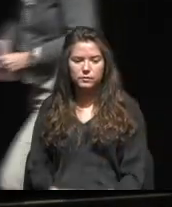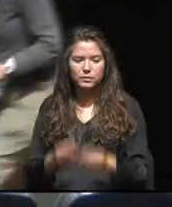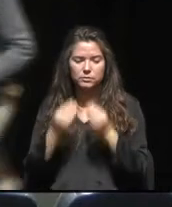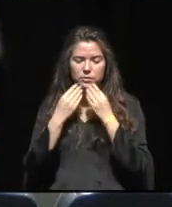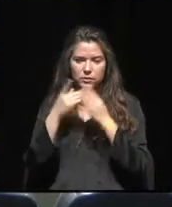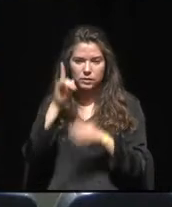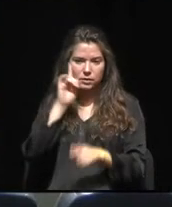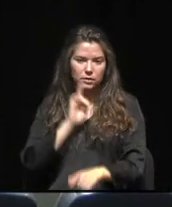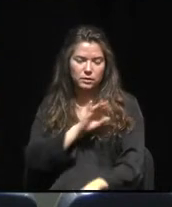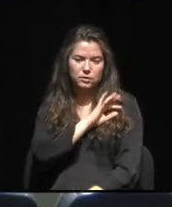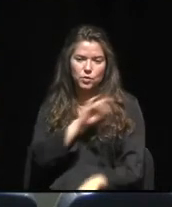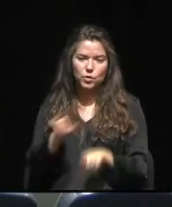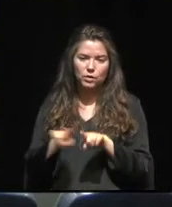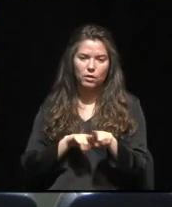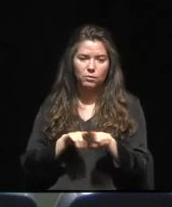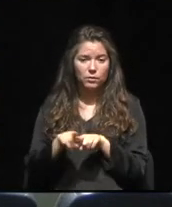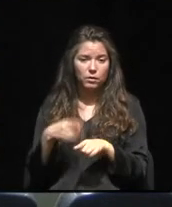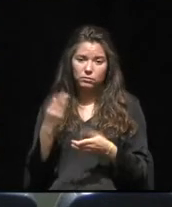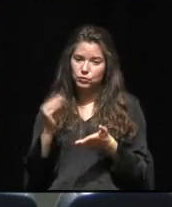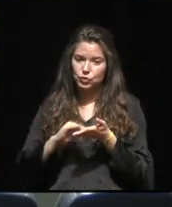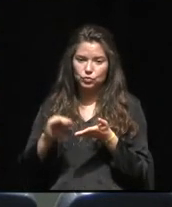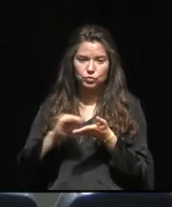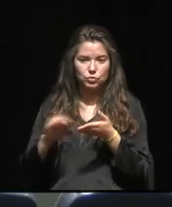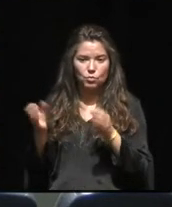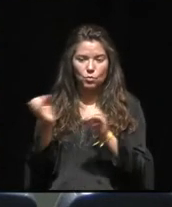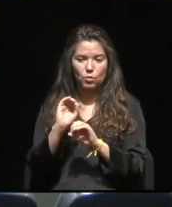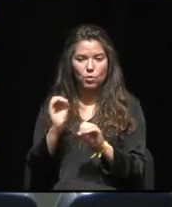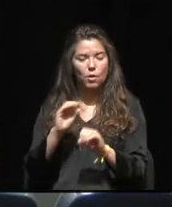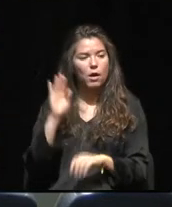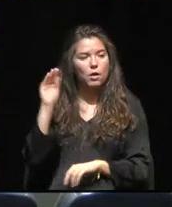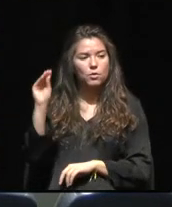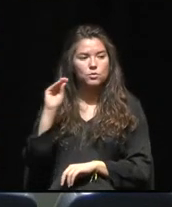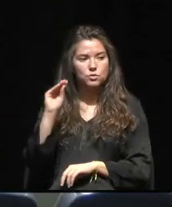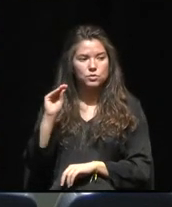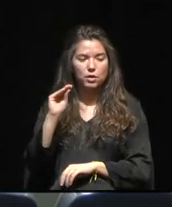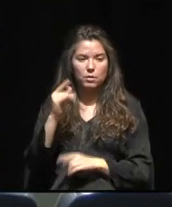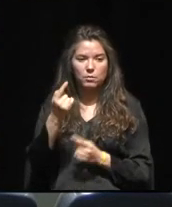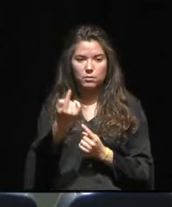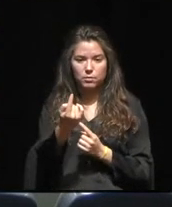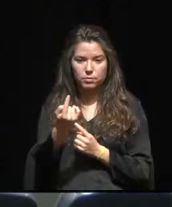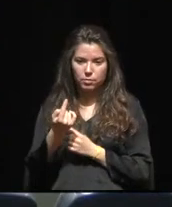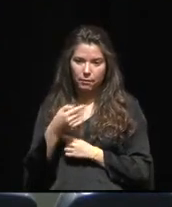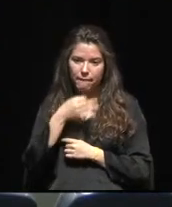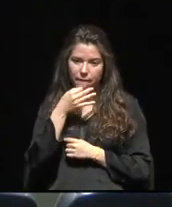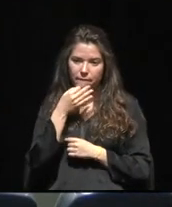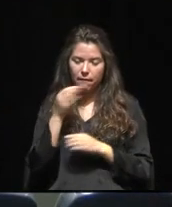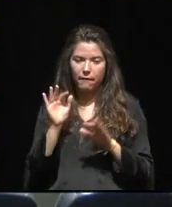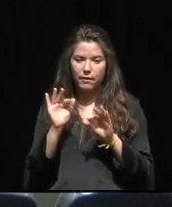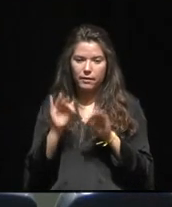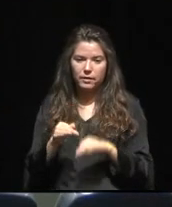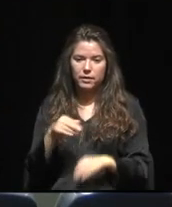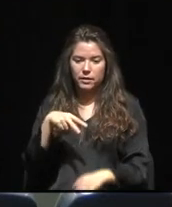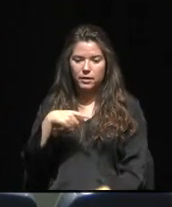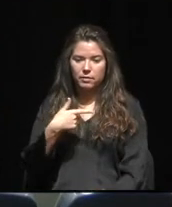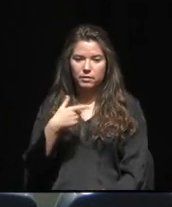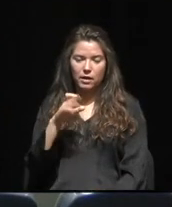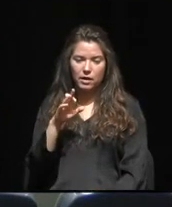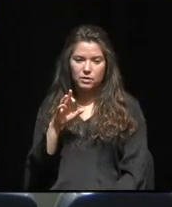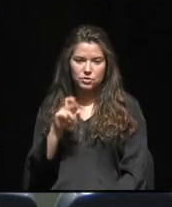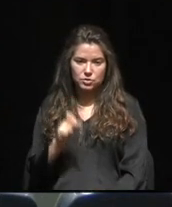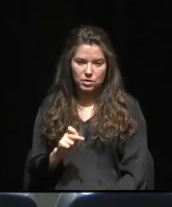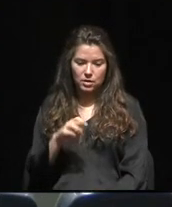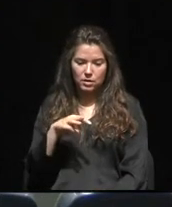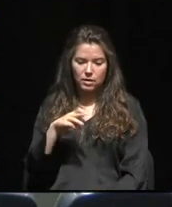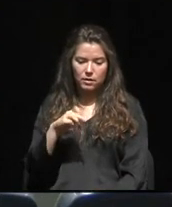senhor deputada não temos mais inscritos chamo os proponentes para encerrar deputada nata amo